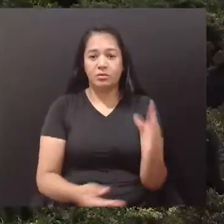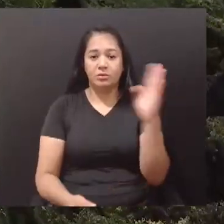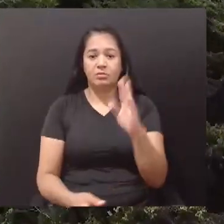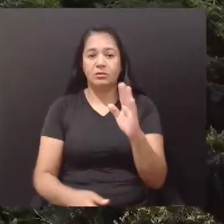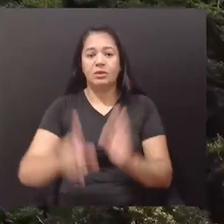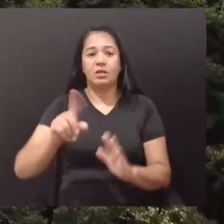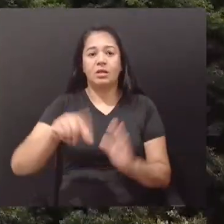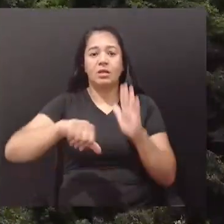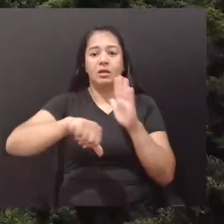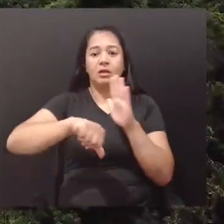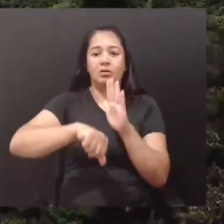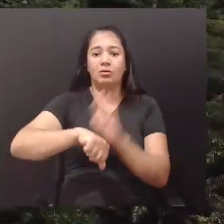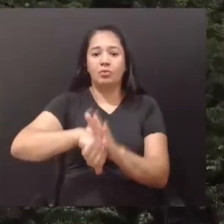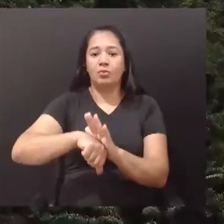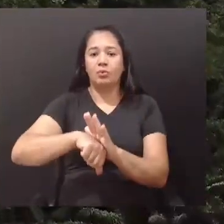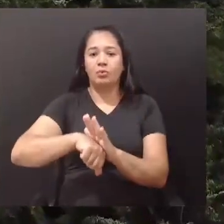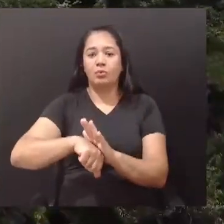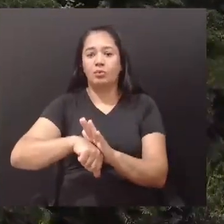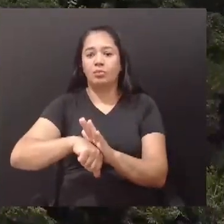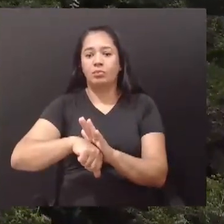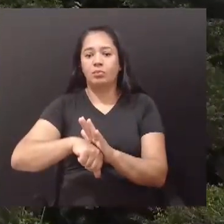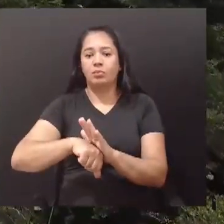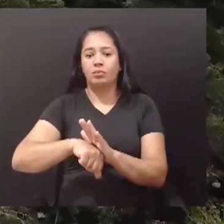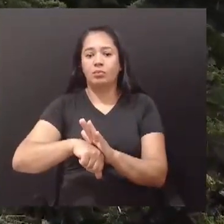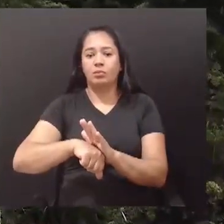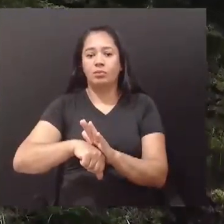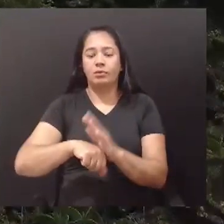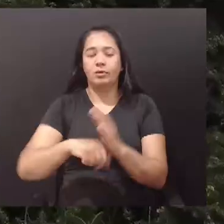ambiental, é coisa de grileiro, de